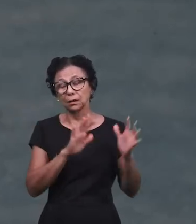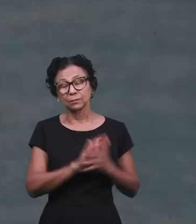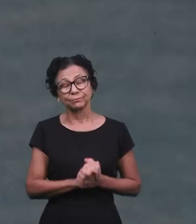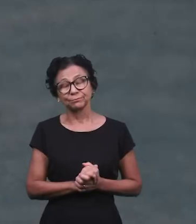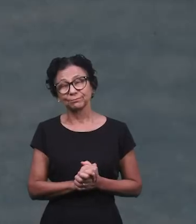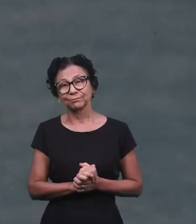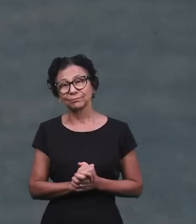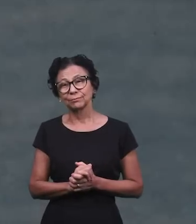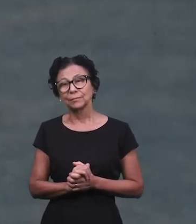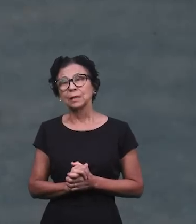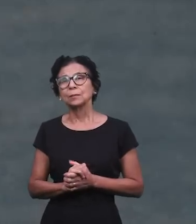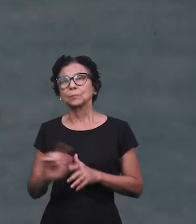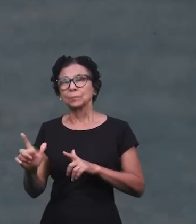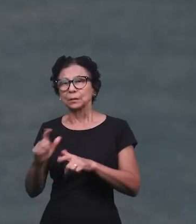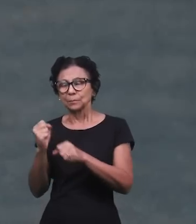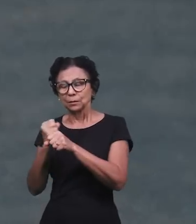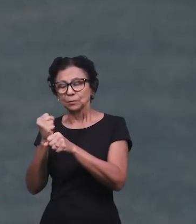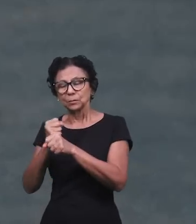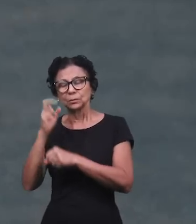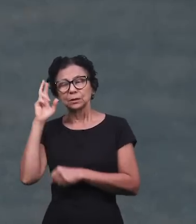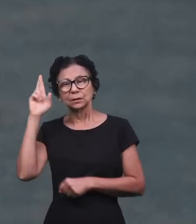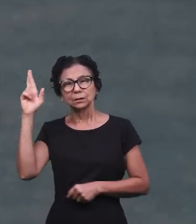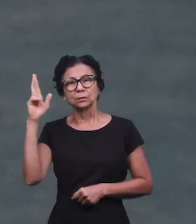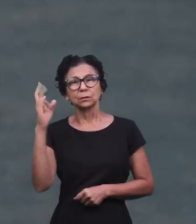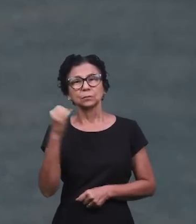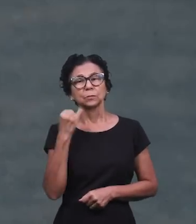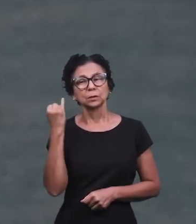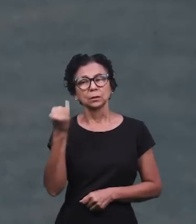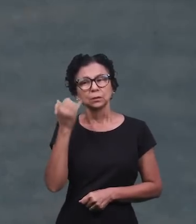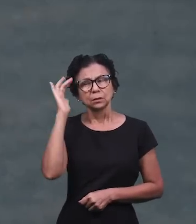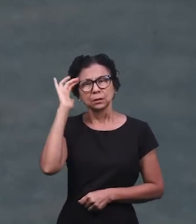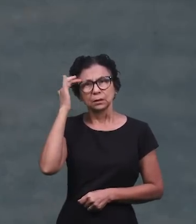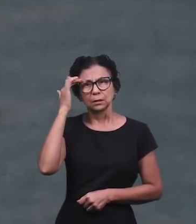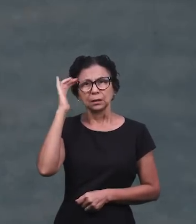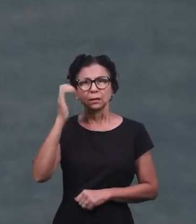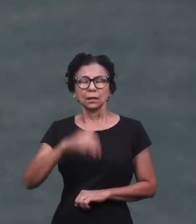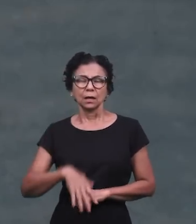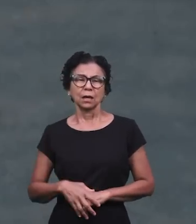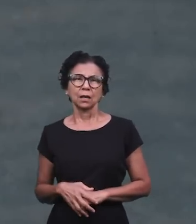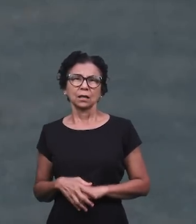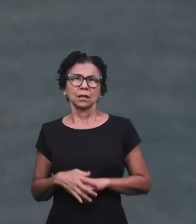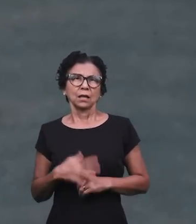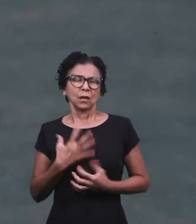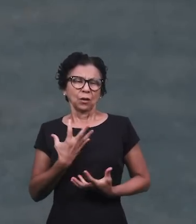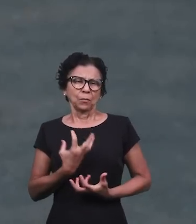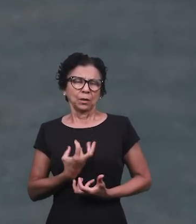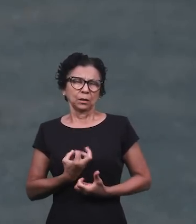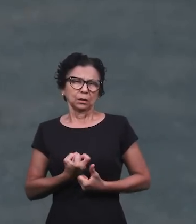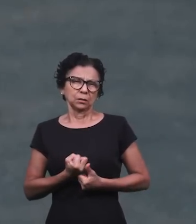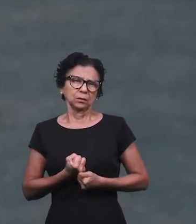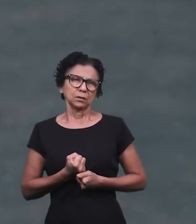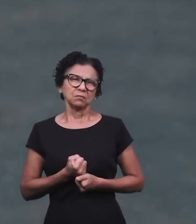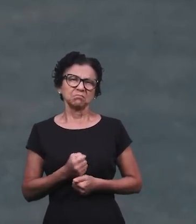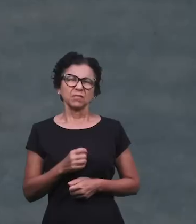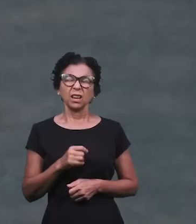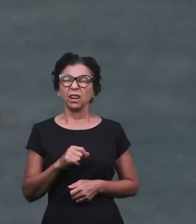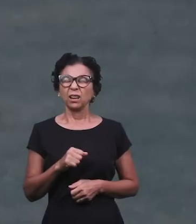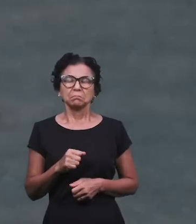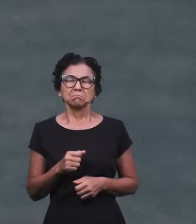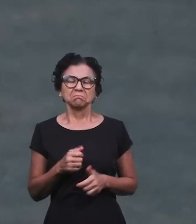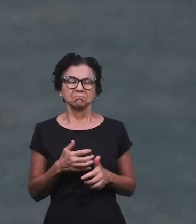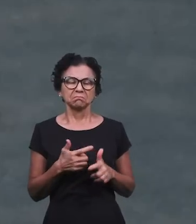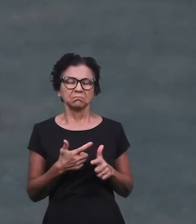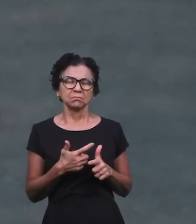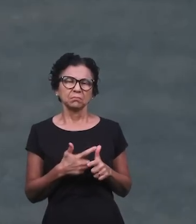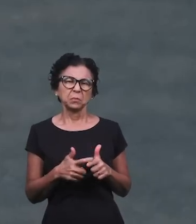É importante isso, você que está assistindo, entender que a mágoa não é só um probleminha que você deixa guardado numa gaveta. Não, isso é uma dificuldade,